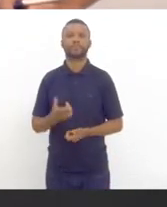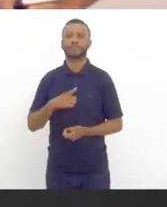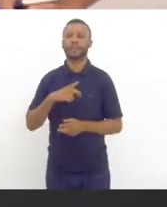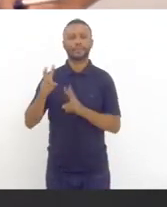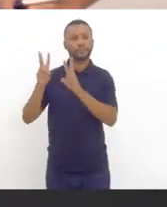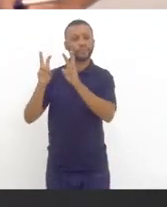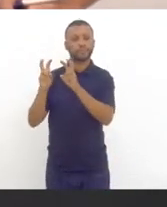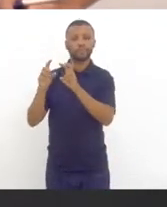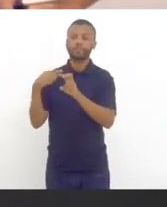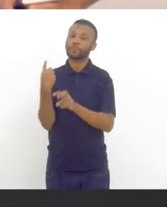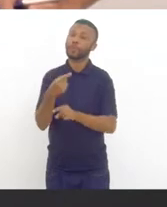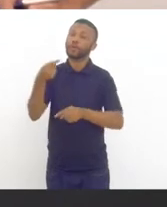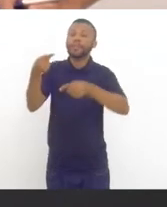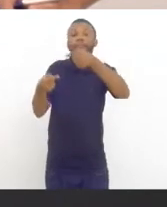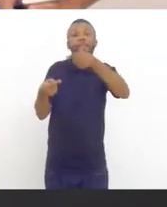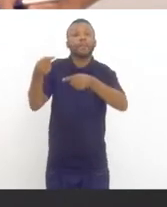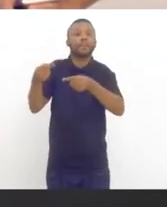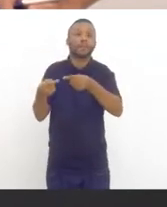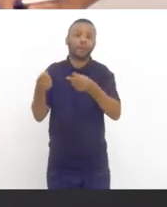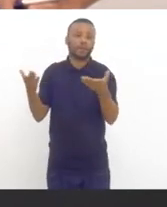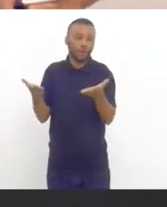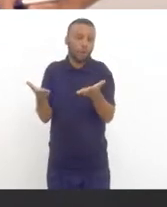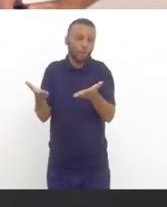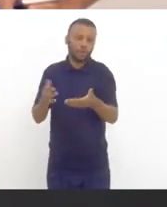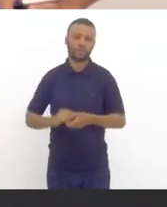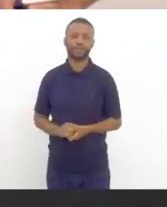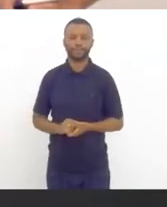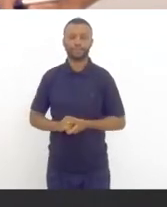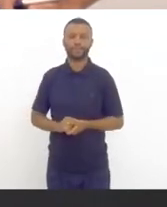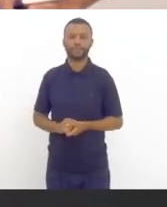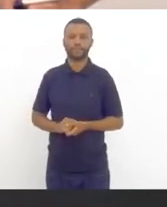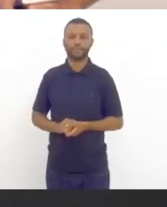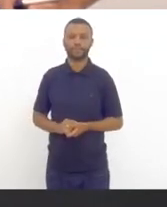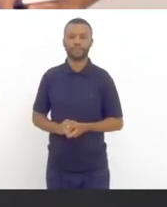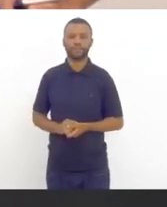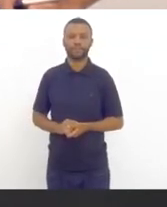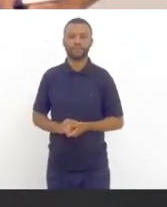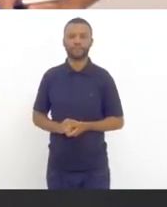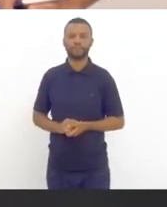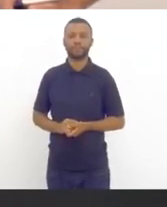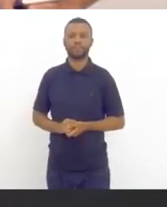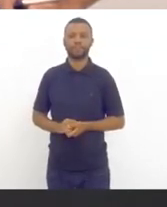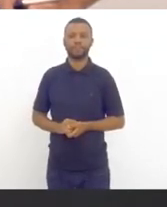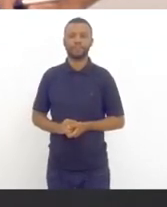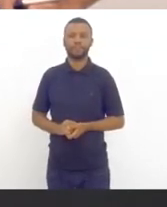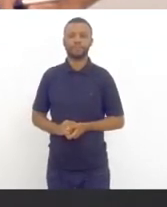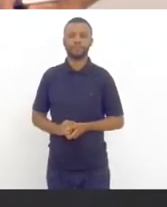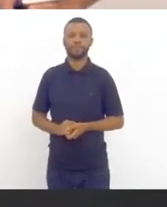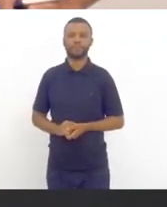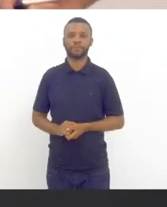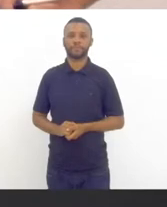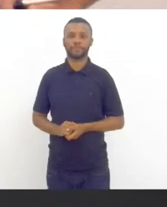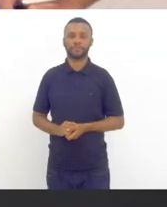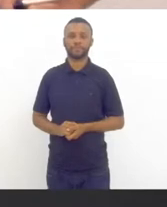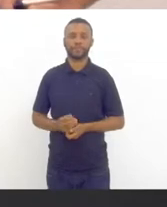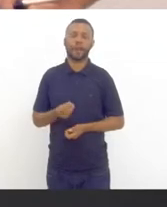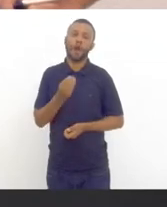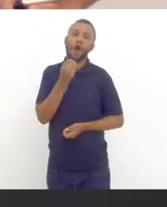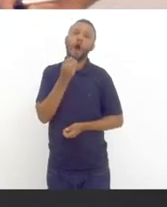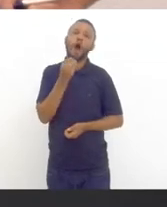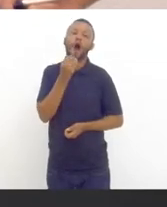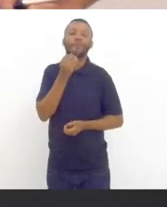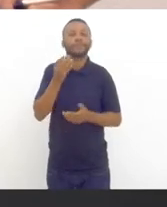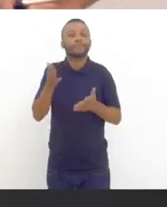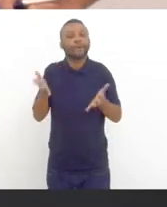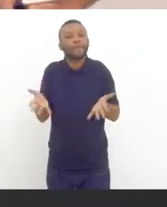para a gente debater hoje. Bom, e, evidentemente, quem vai promover